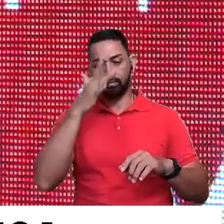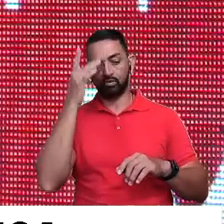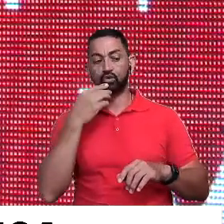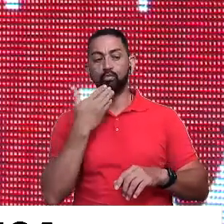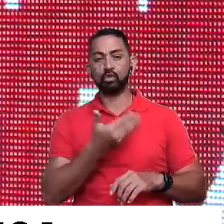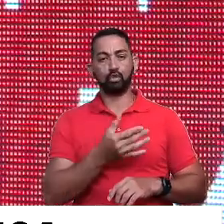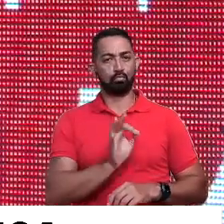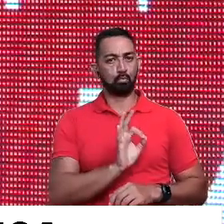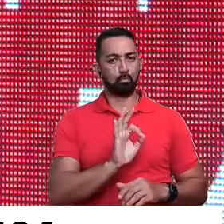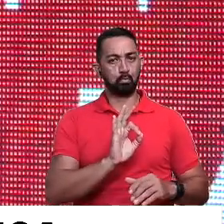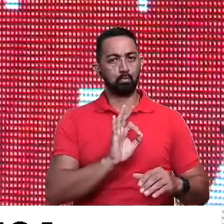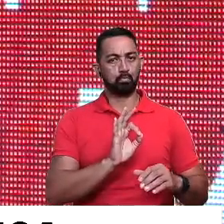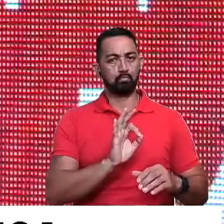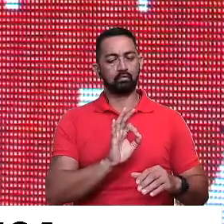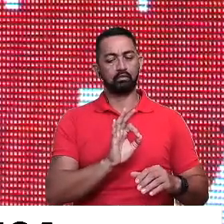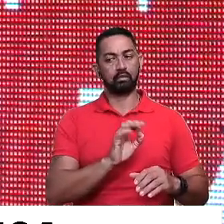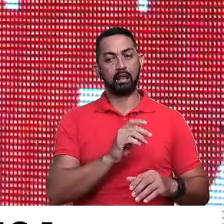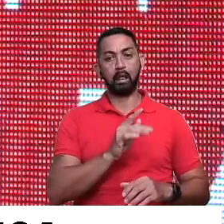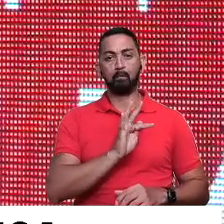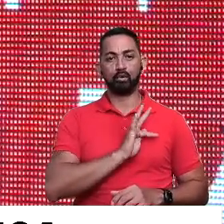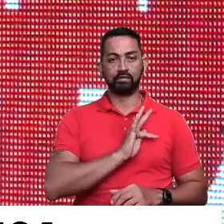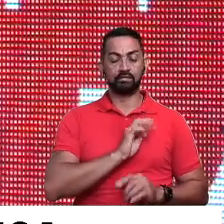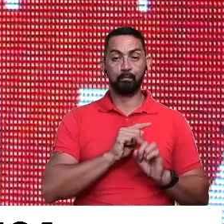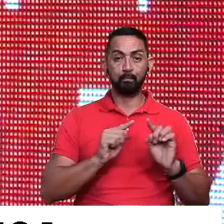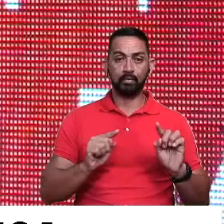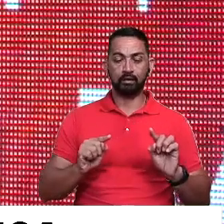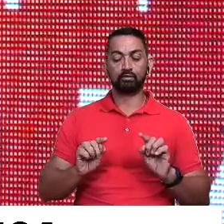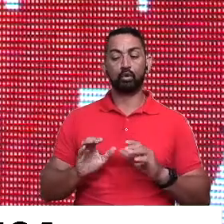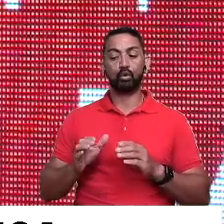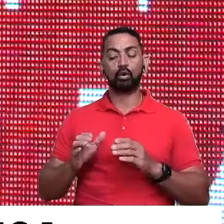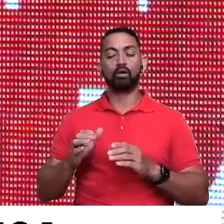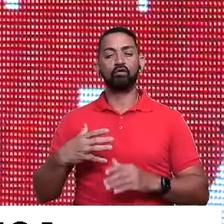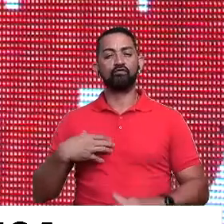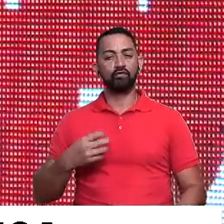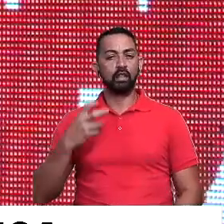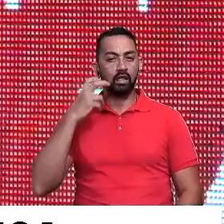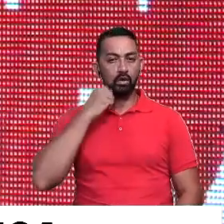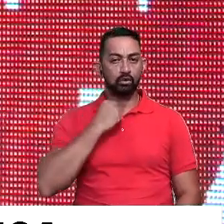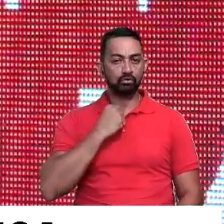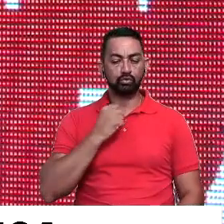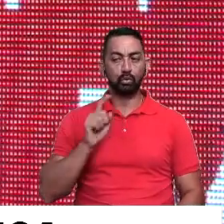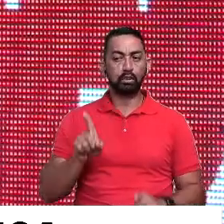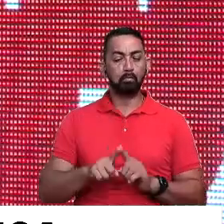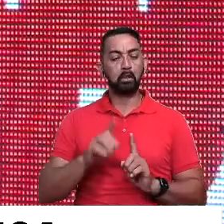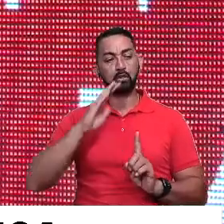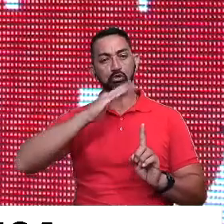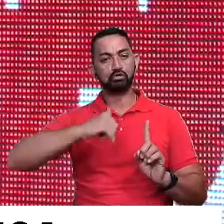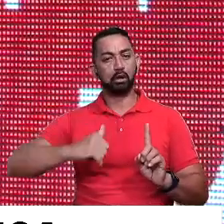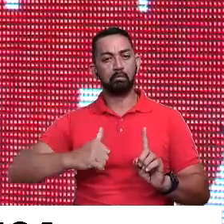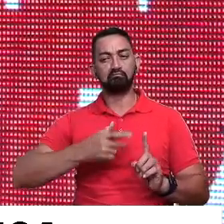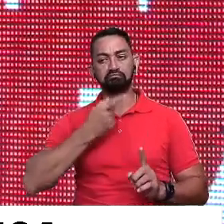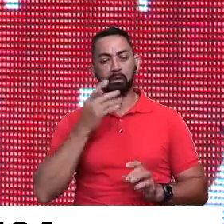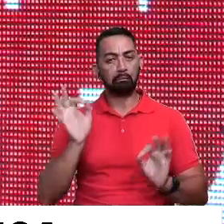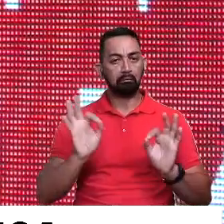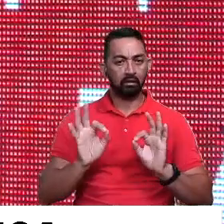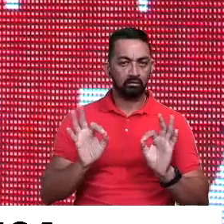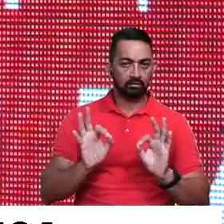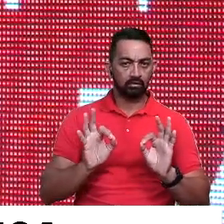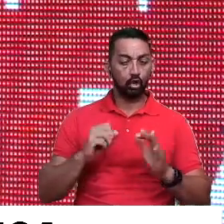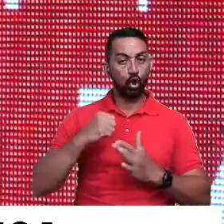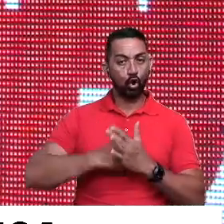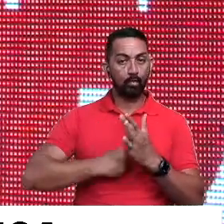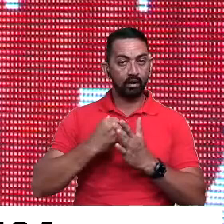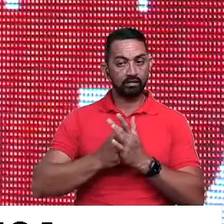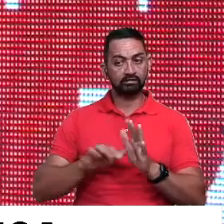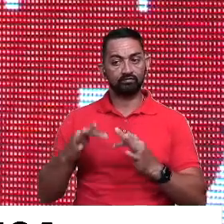a família cita a mulher, mas ela não foi indiciada. Os enteados também não foram indiciados. E toda essa cobrança